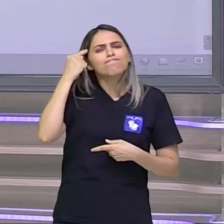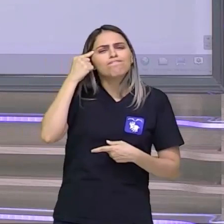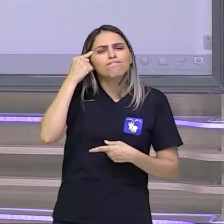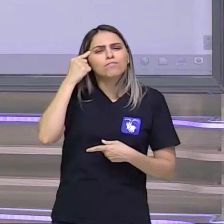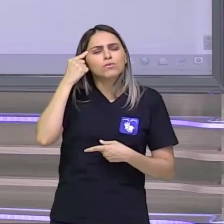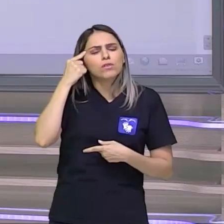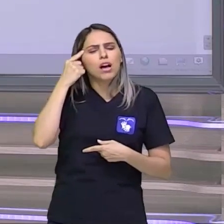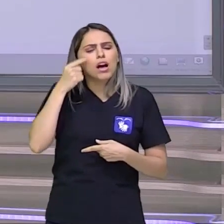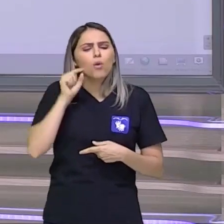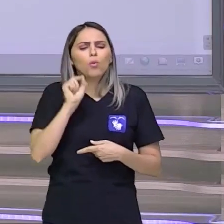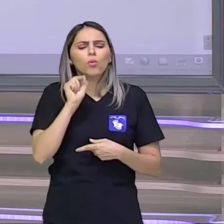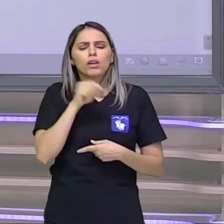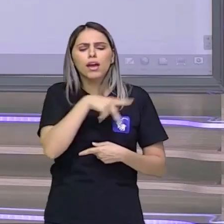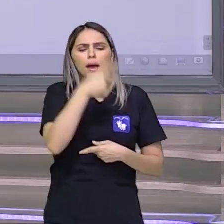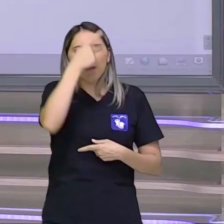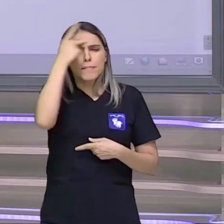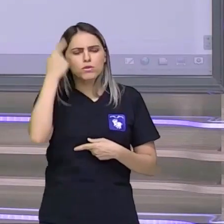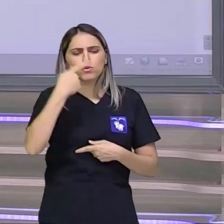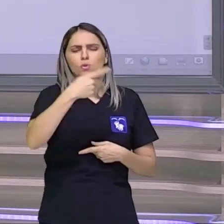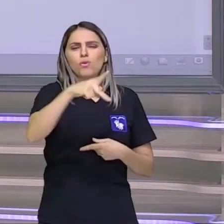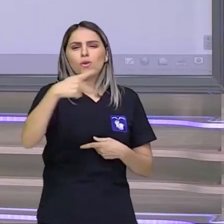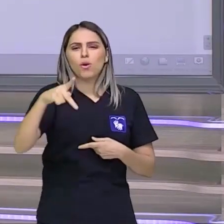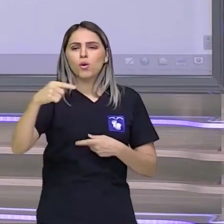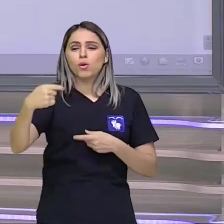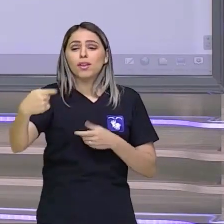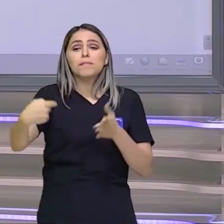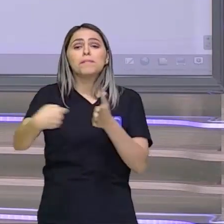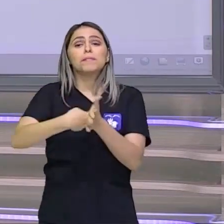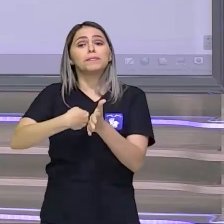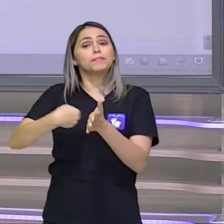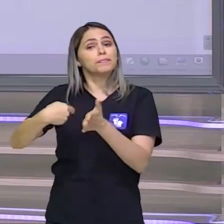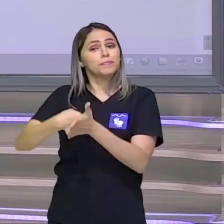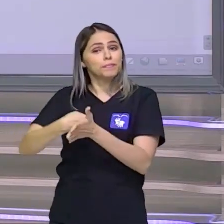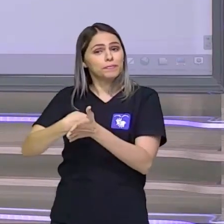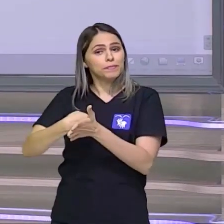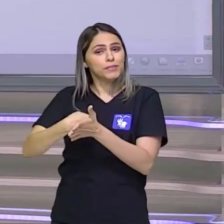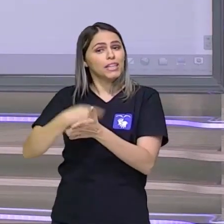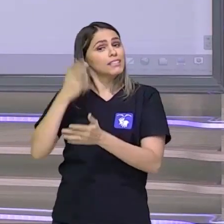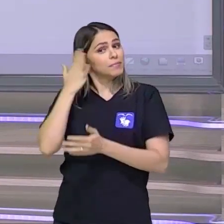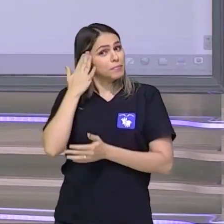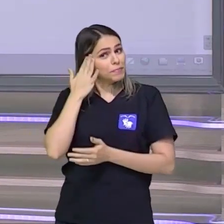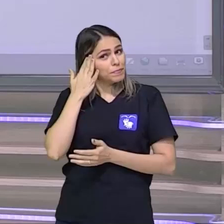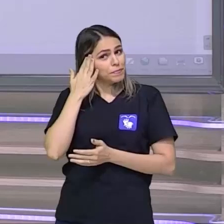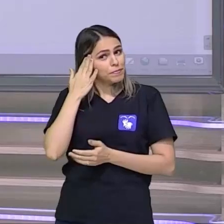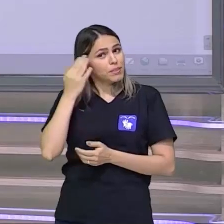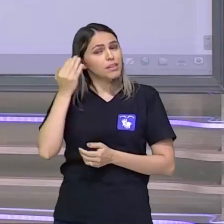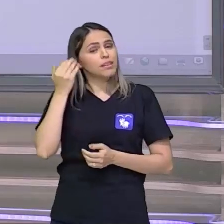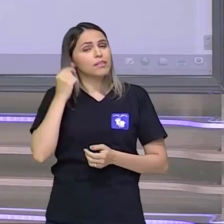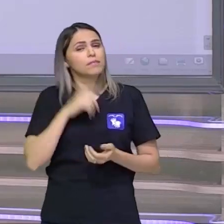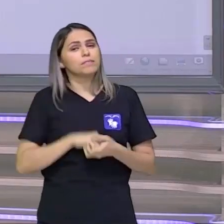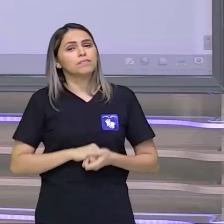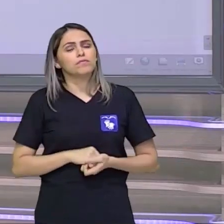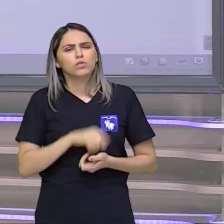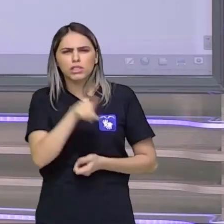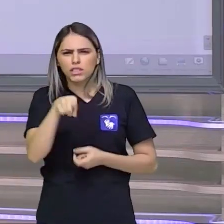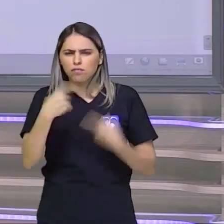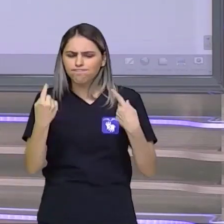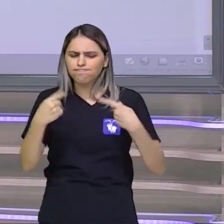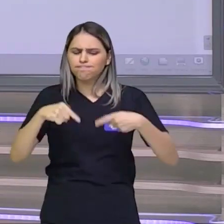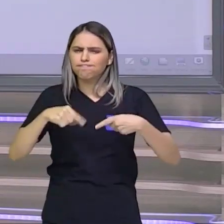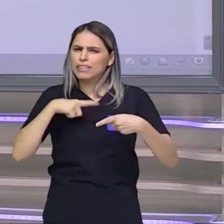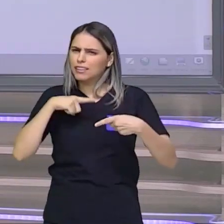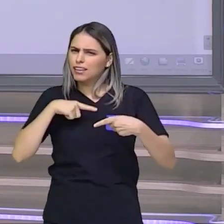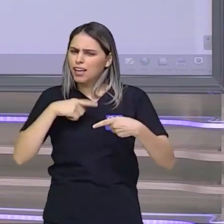naquilo que a outra pessoa está perguntando para vocês. Já pararam para pensar nisso? Já fizeram algum desafio com